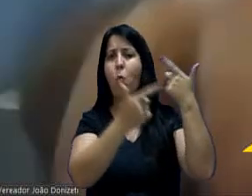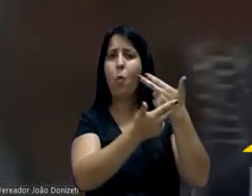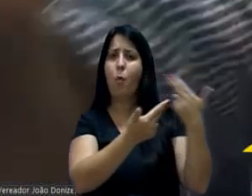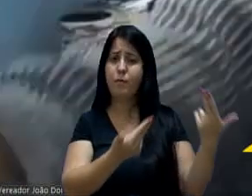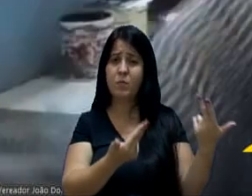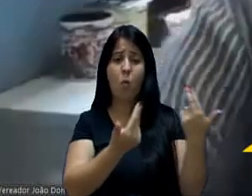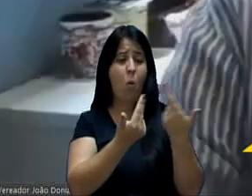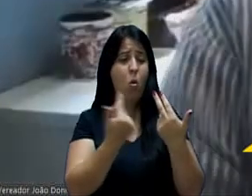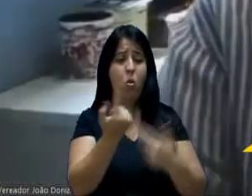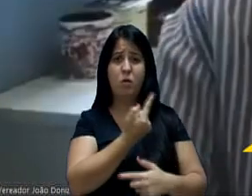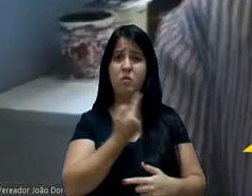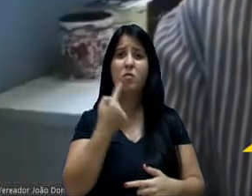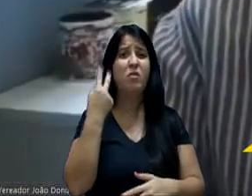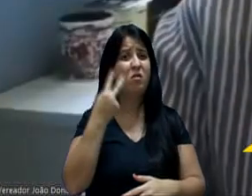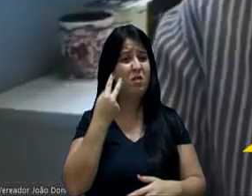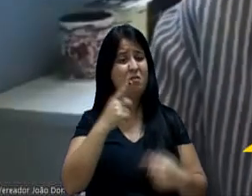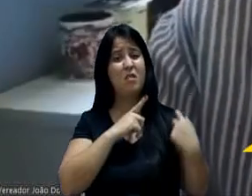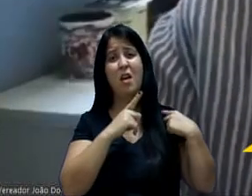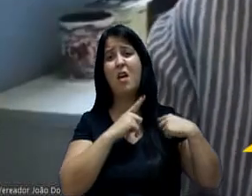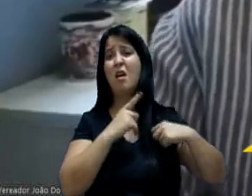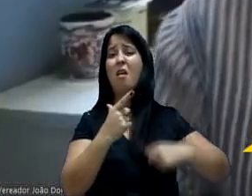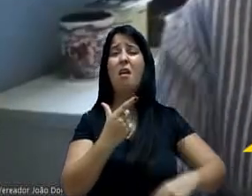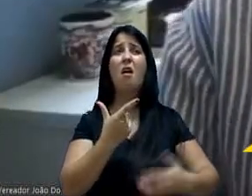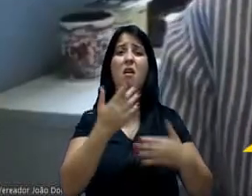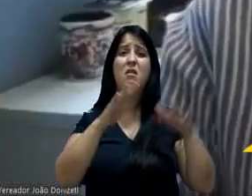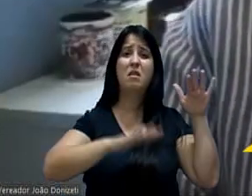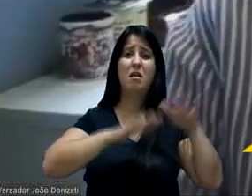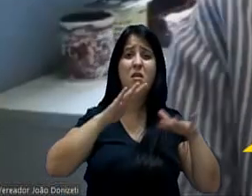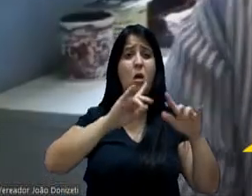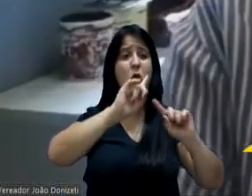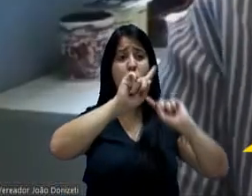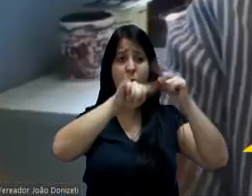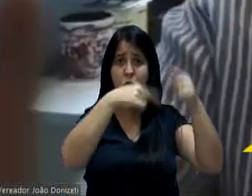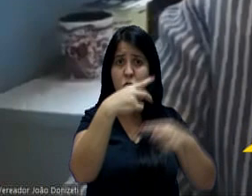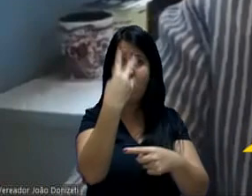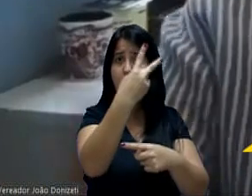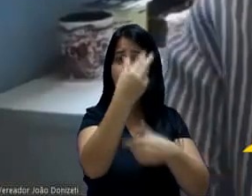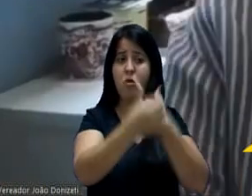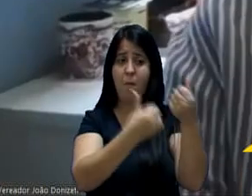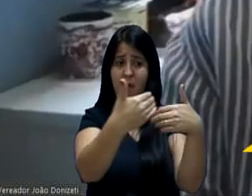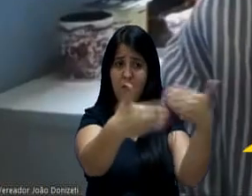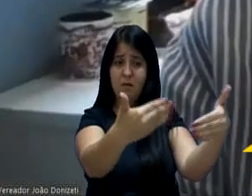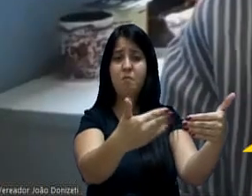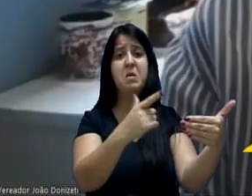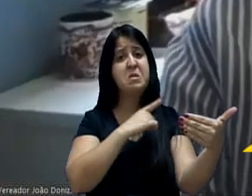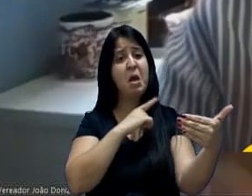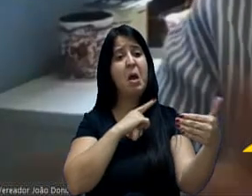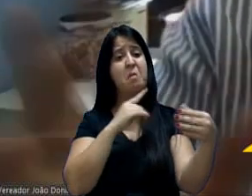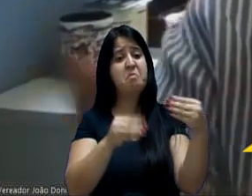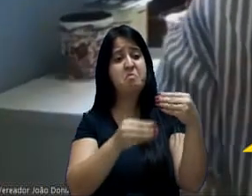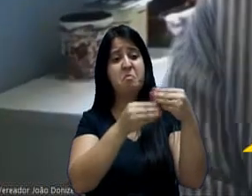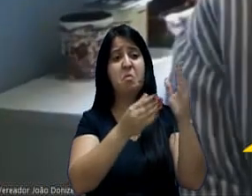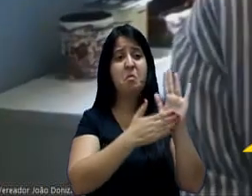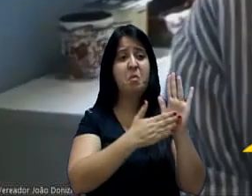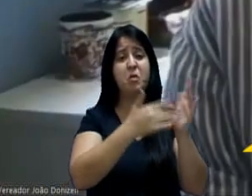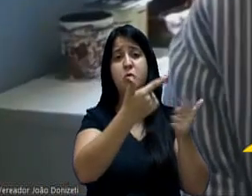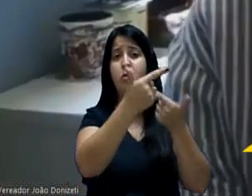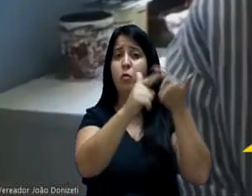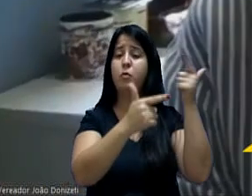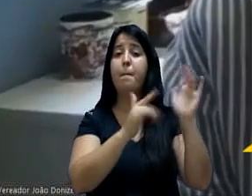todos os vereadores têm, em que algum momento, a partir do segundo semestre, vai apresentar como emenda novamente coisa.